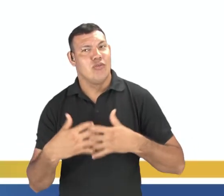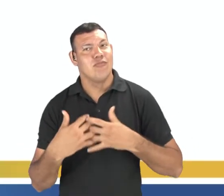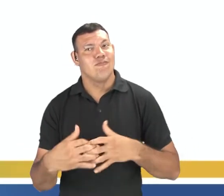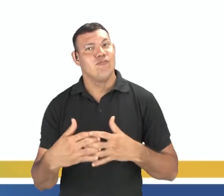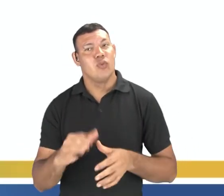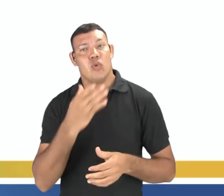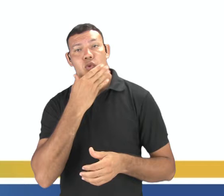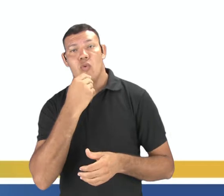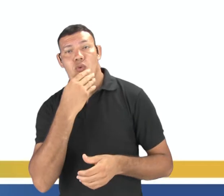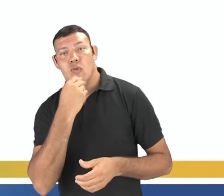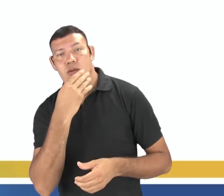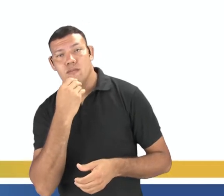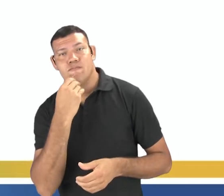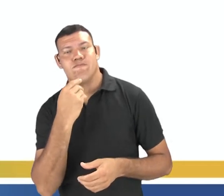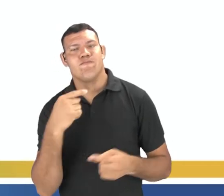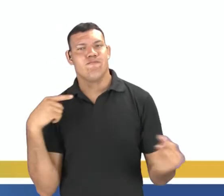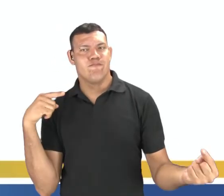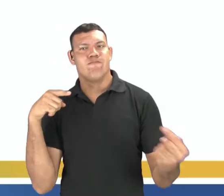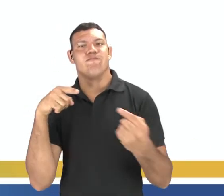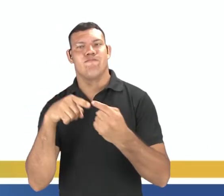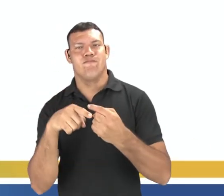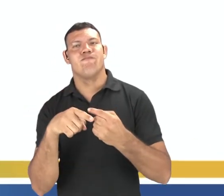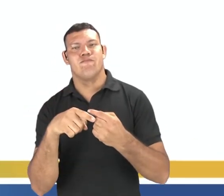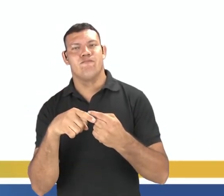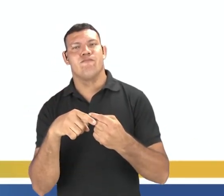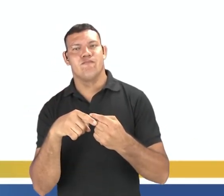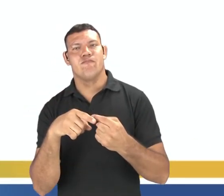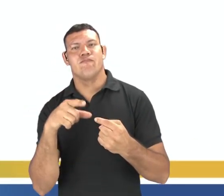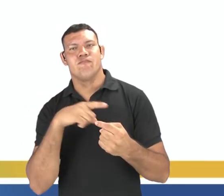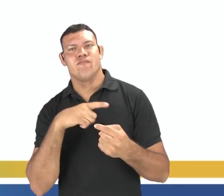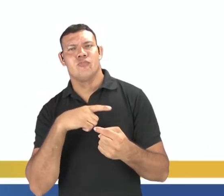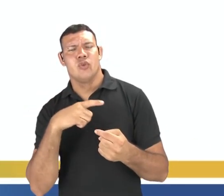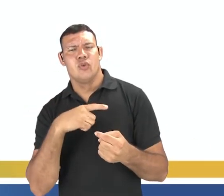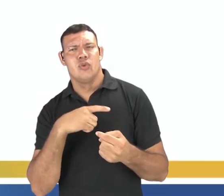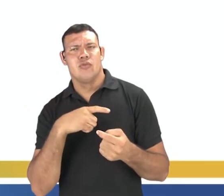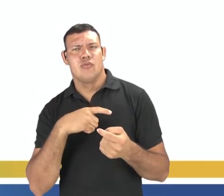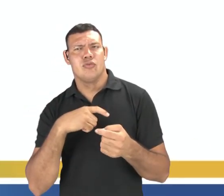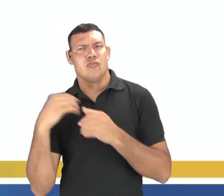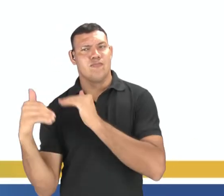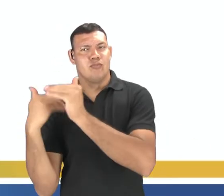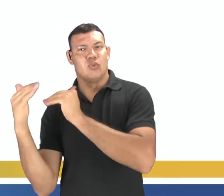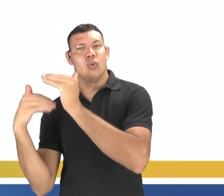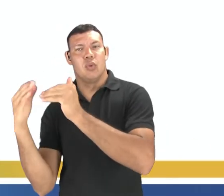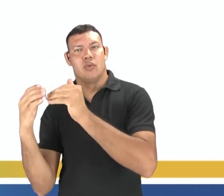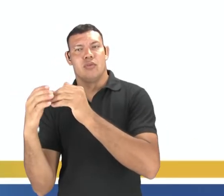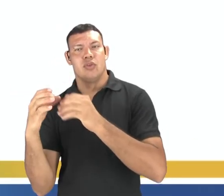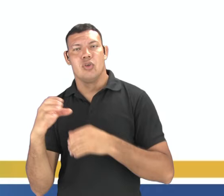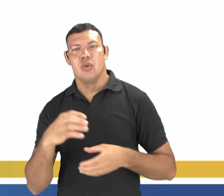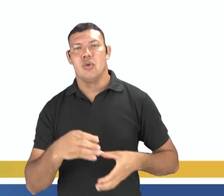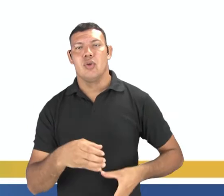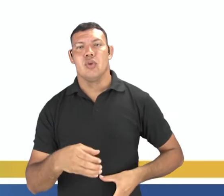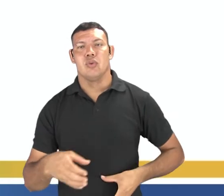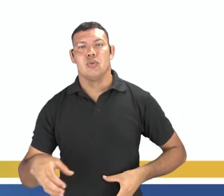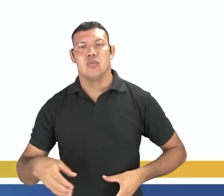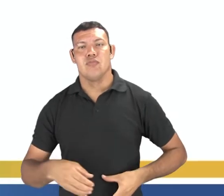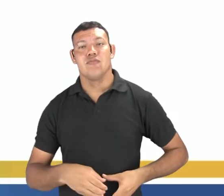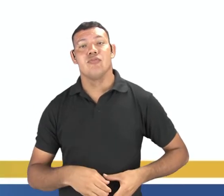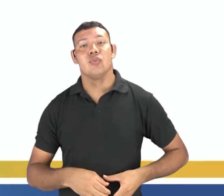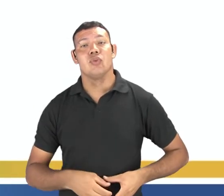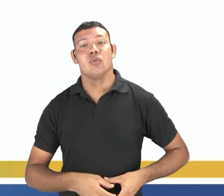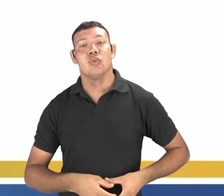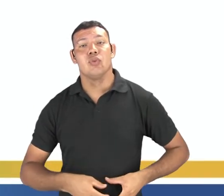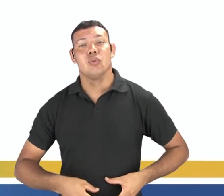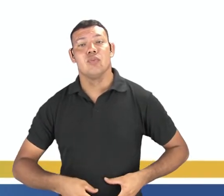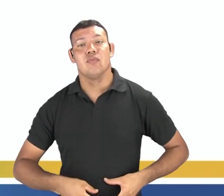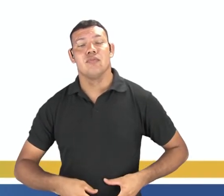masculino, em relação da função de abrigar e propiciar o desenvolvimento do óvulo do indivíduo. Então, nós